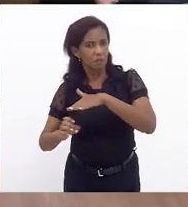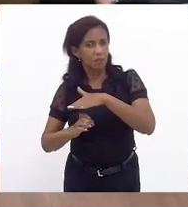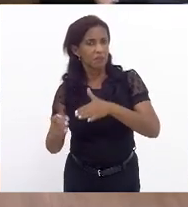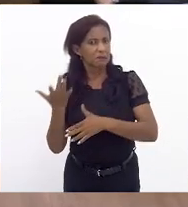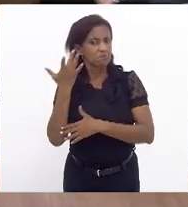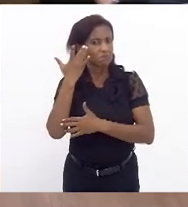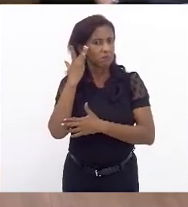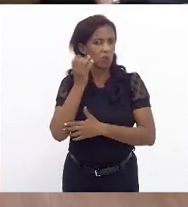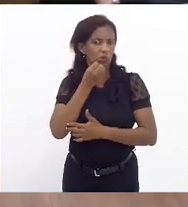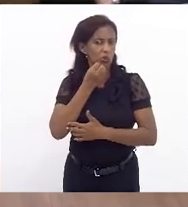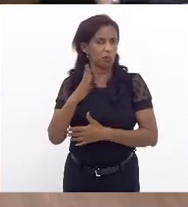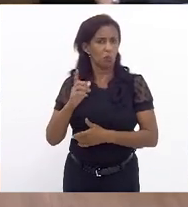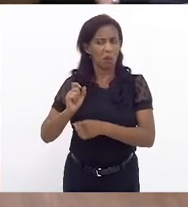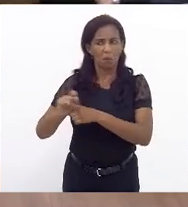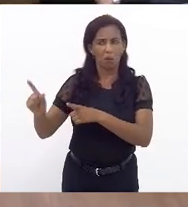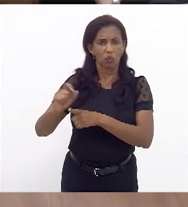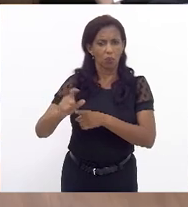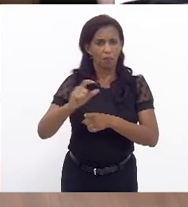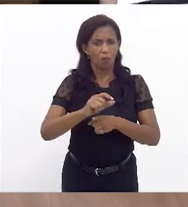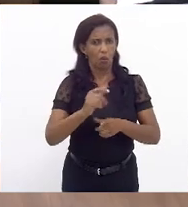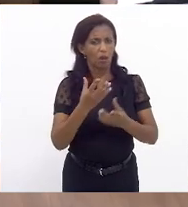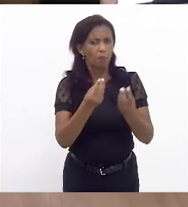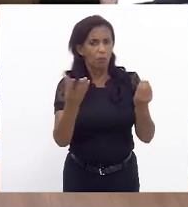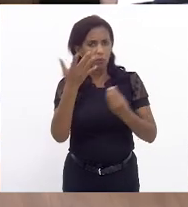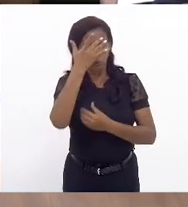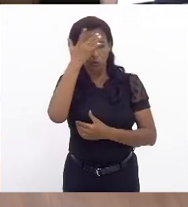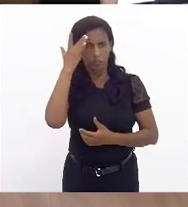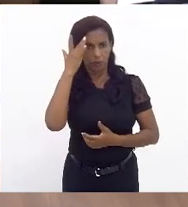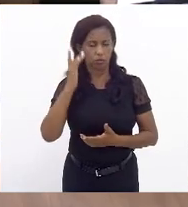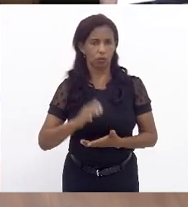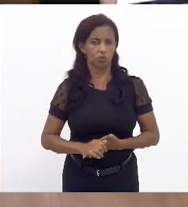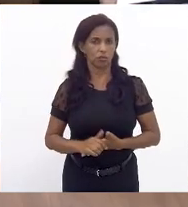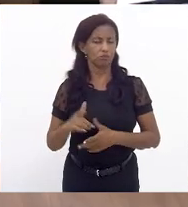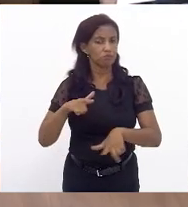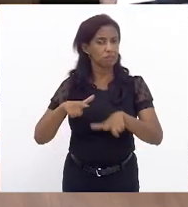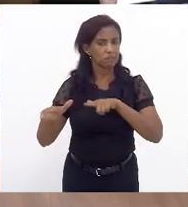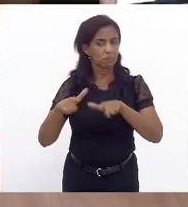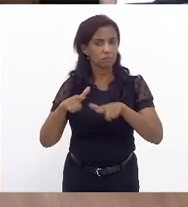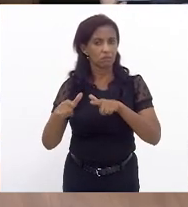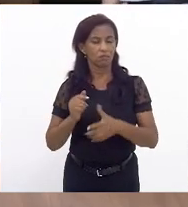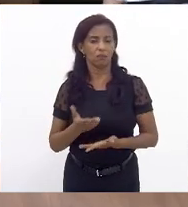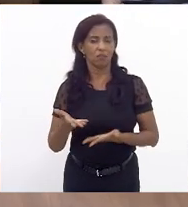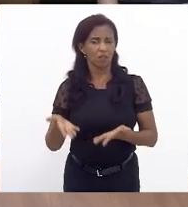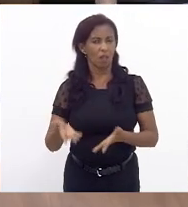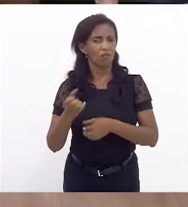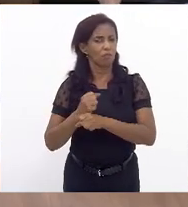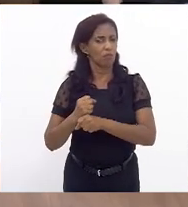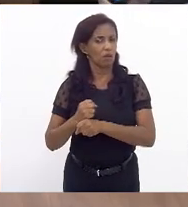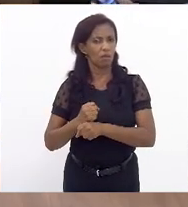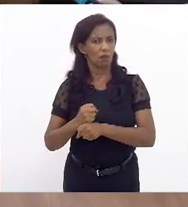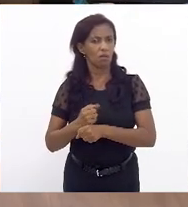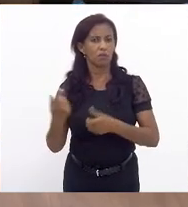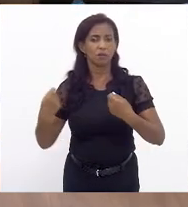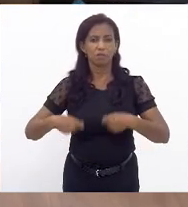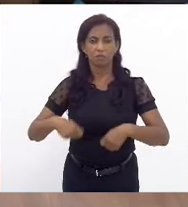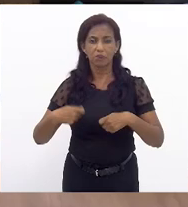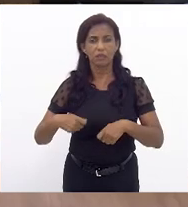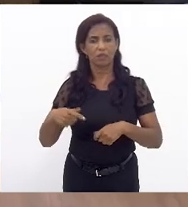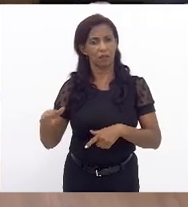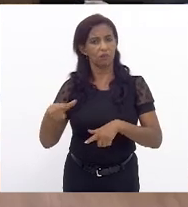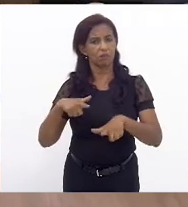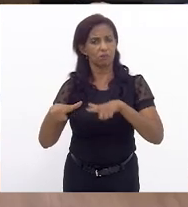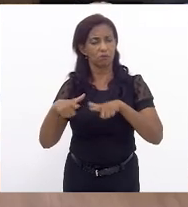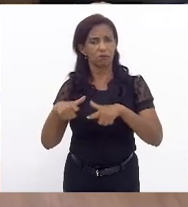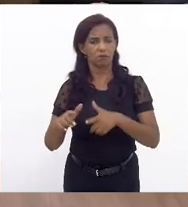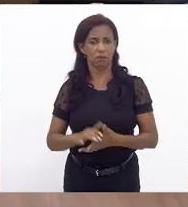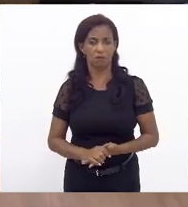achei inválido. Ele demitiu várias pessoas que tinham, que trabalhavam, que estavam ali há muito tempo, que precisavam daquele emprego,